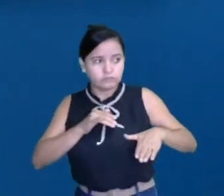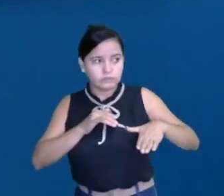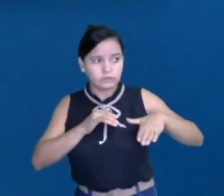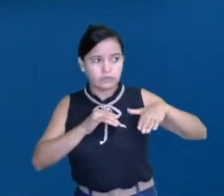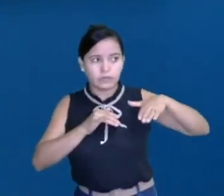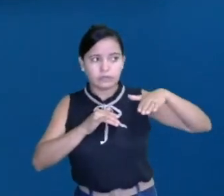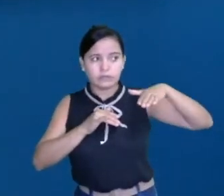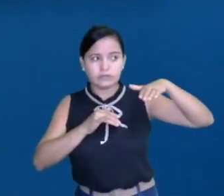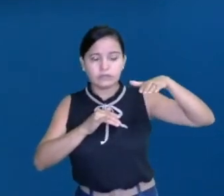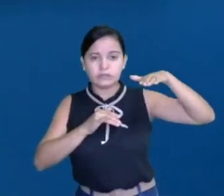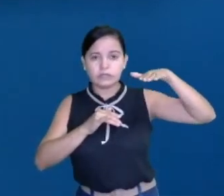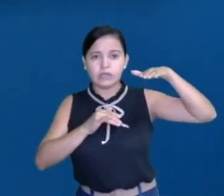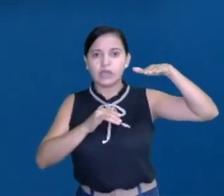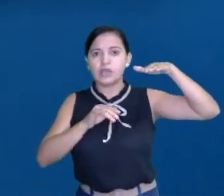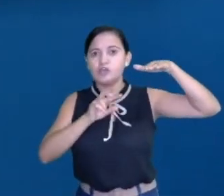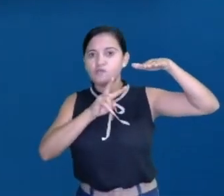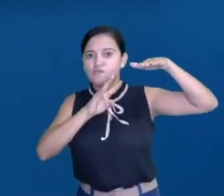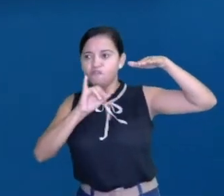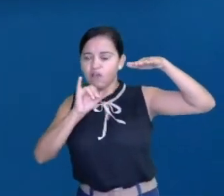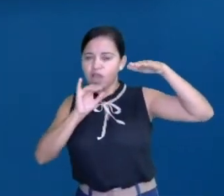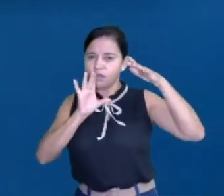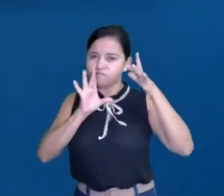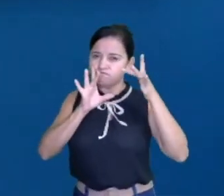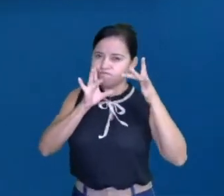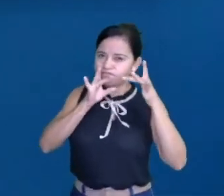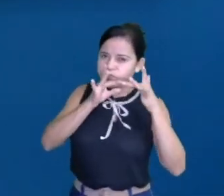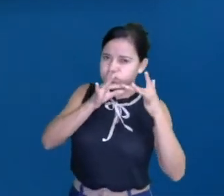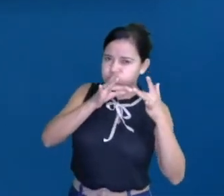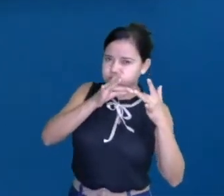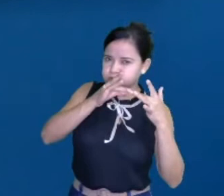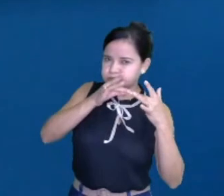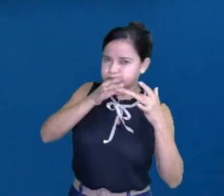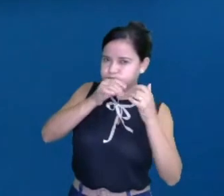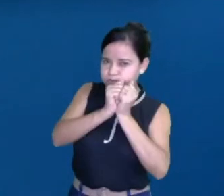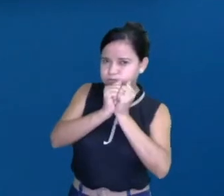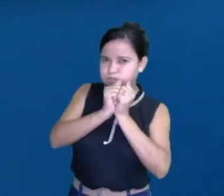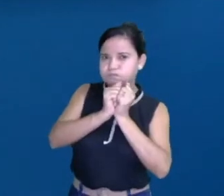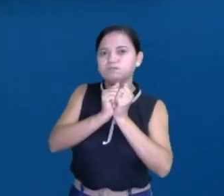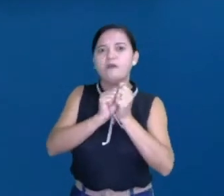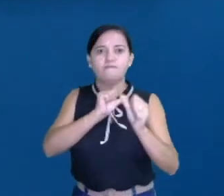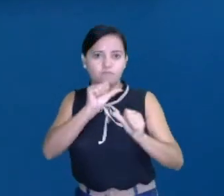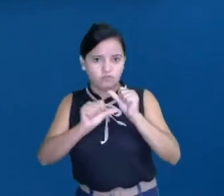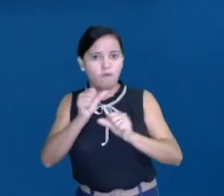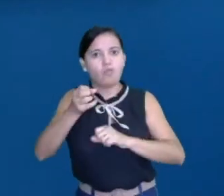se fusionando, vão se juntando e formando novos ossos.